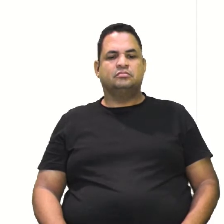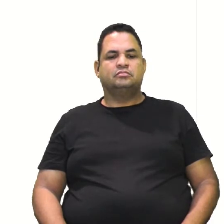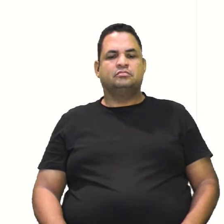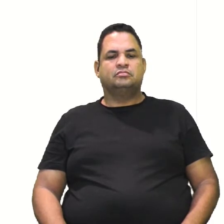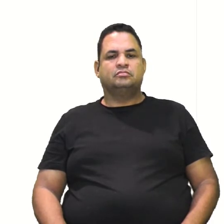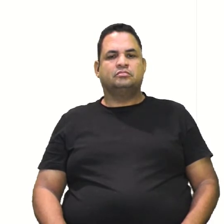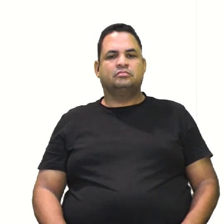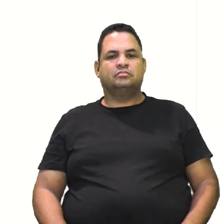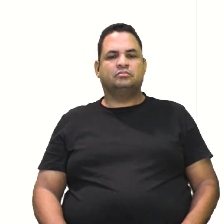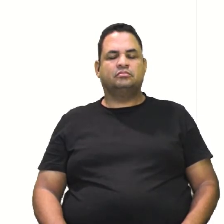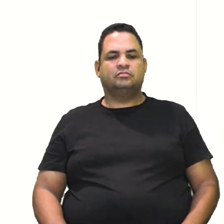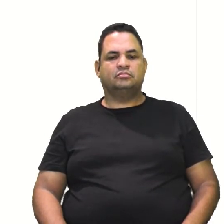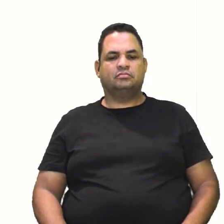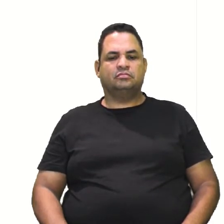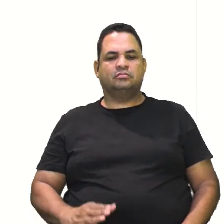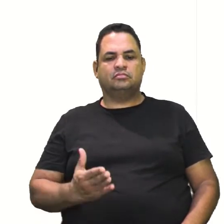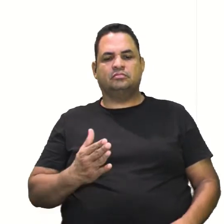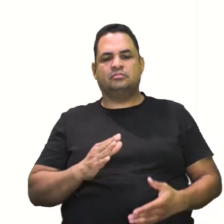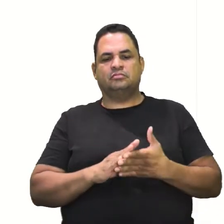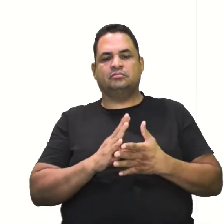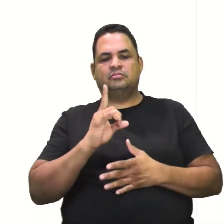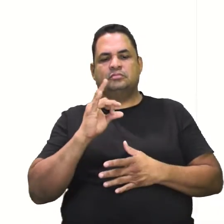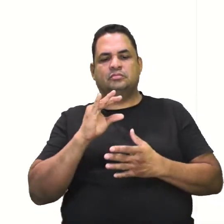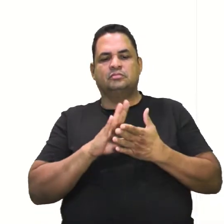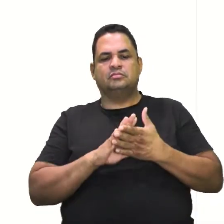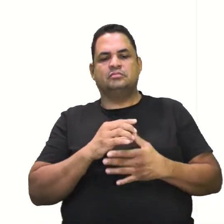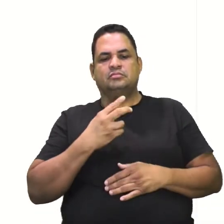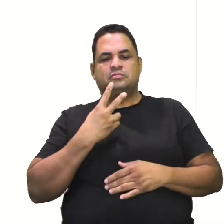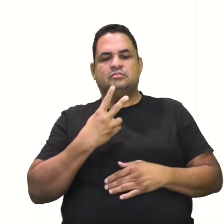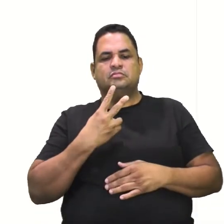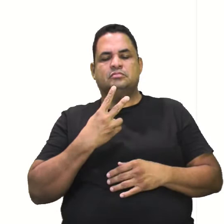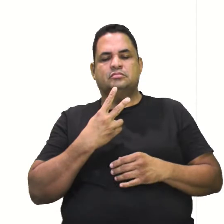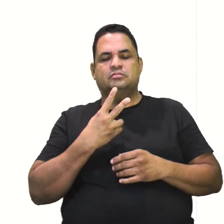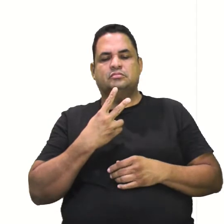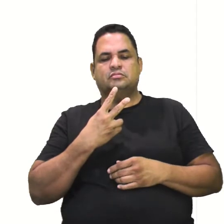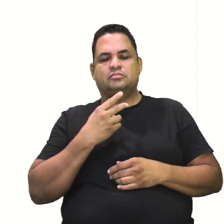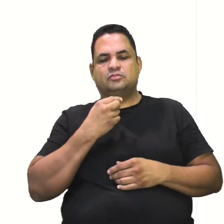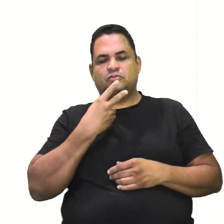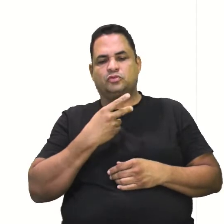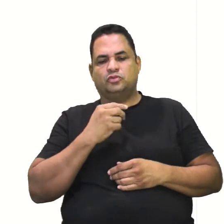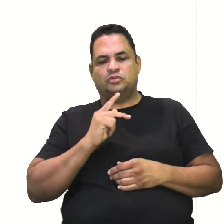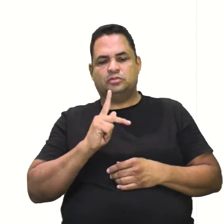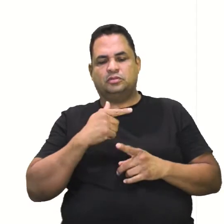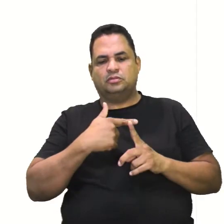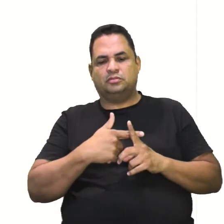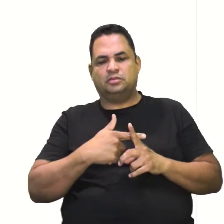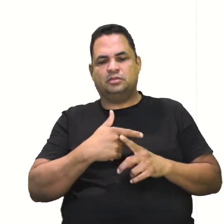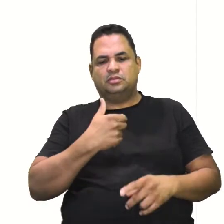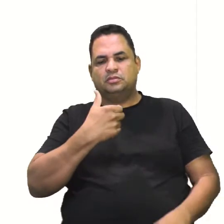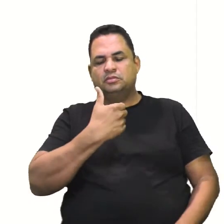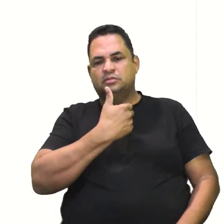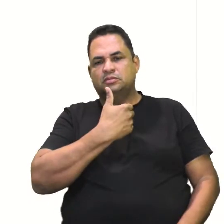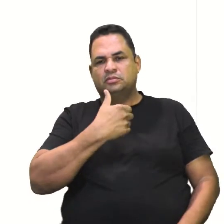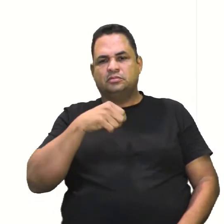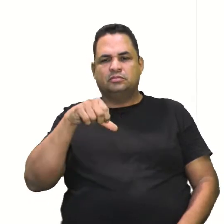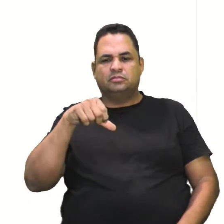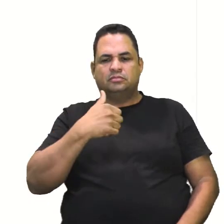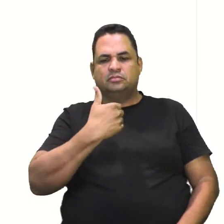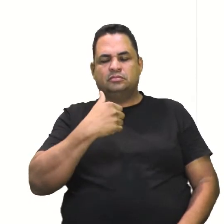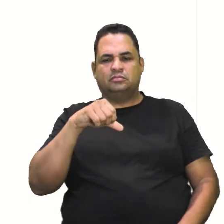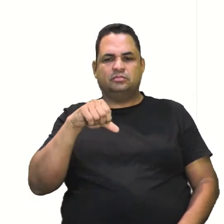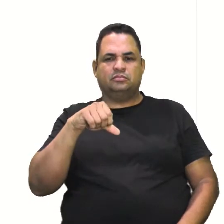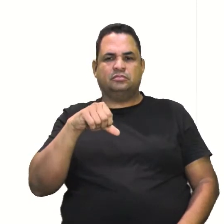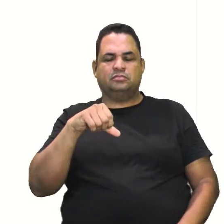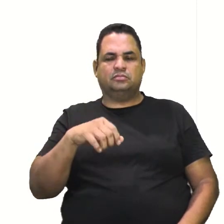vamos achar primeiro o determinante. O determinante vai ser quem? 2K. 2K. 19. 2K.